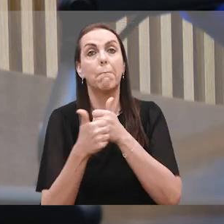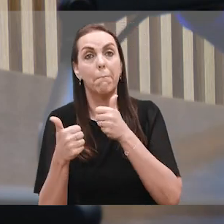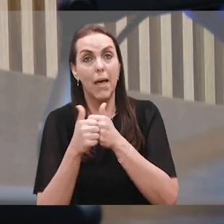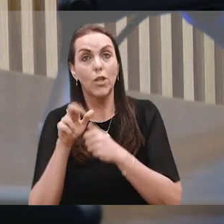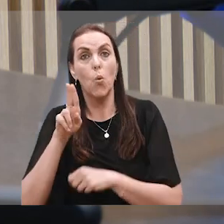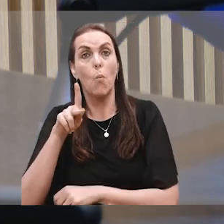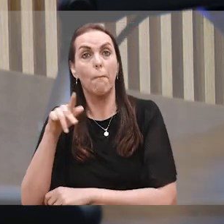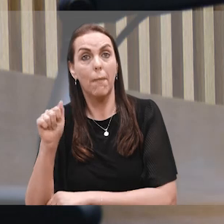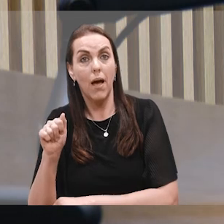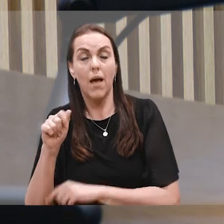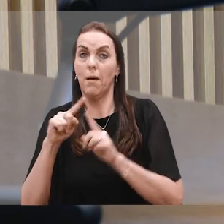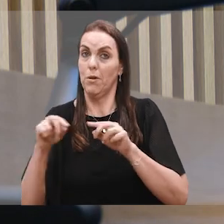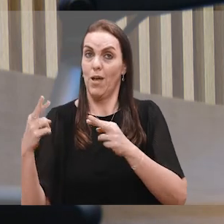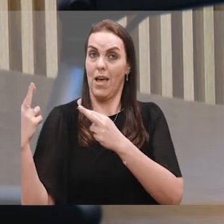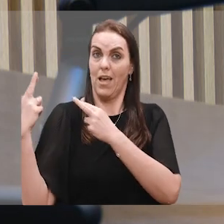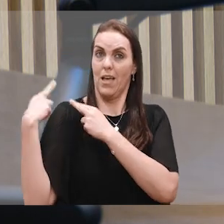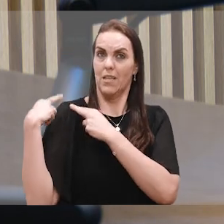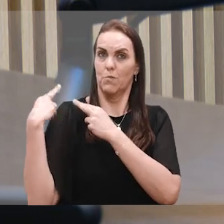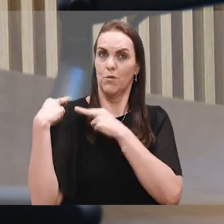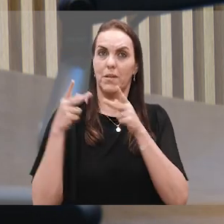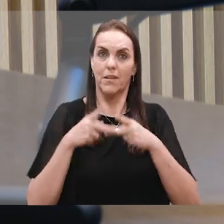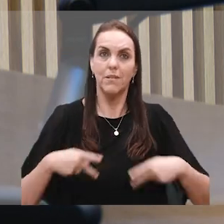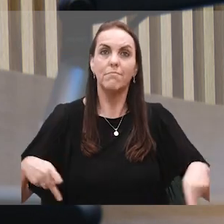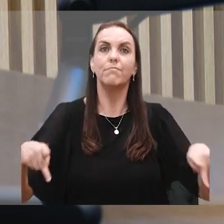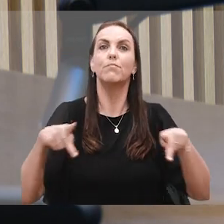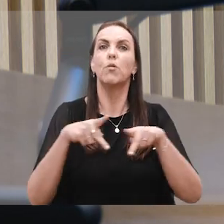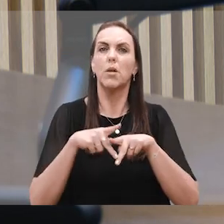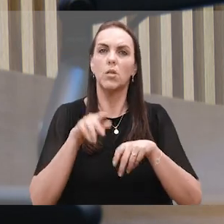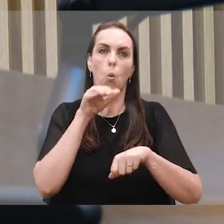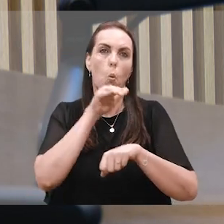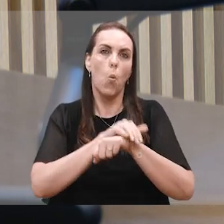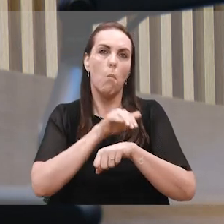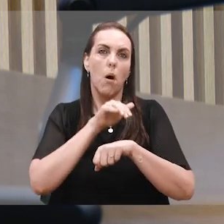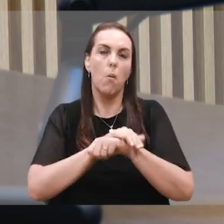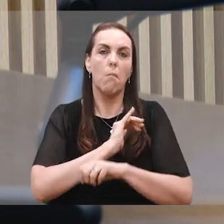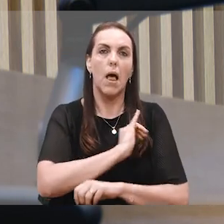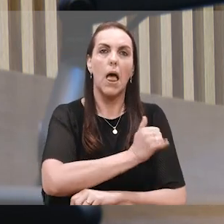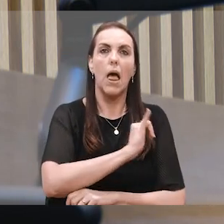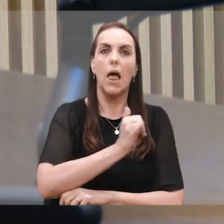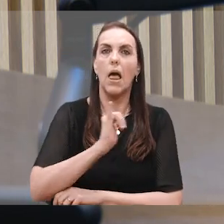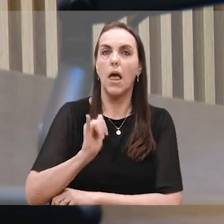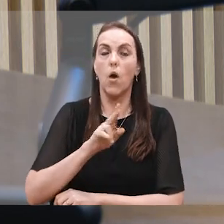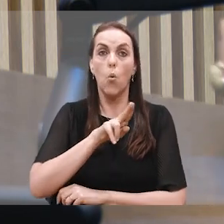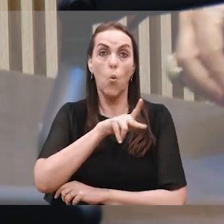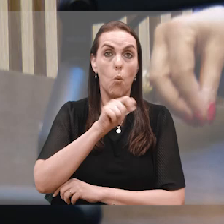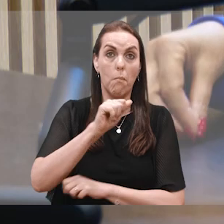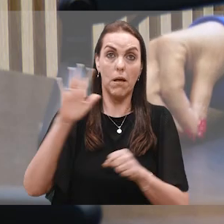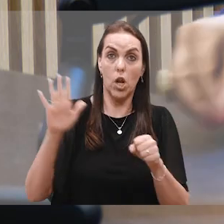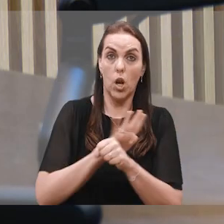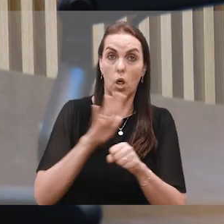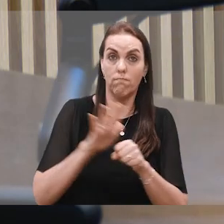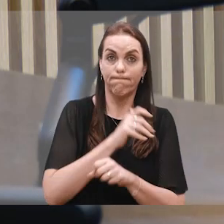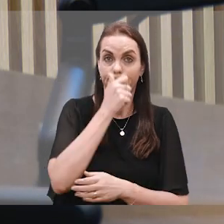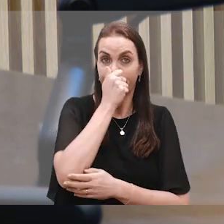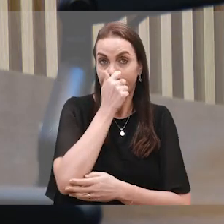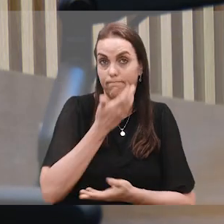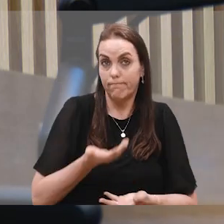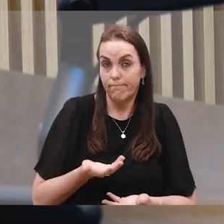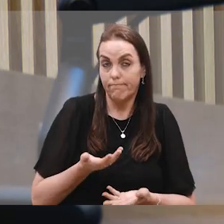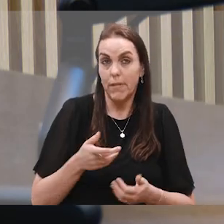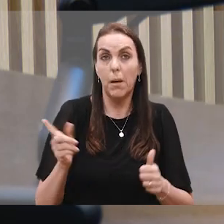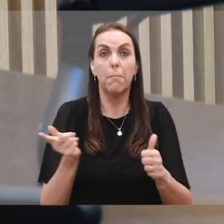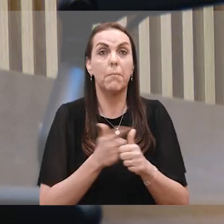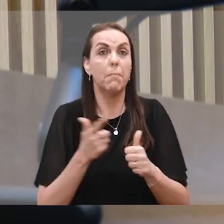próximo de uma UPA, mas não é responsabilidade da população culpar da UPA estar sempre cheia. Primeira